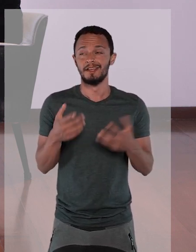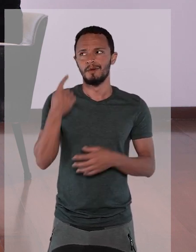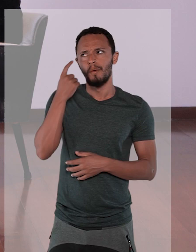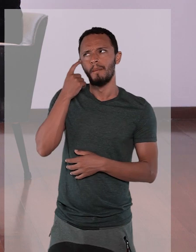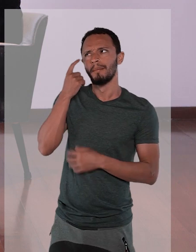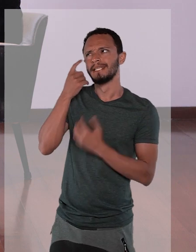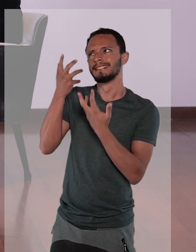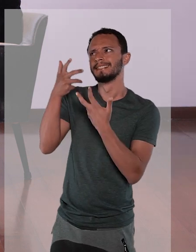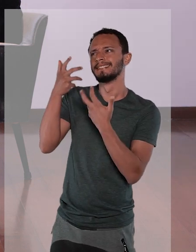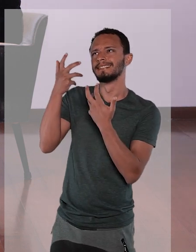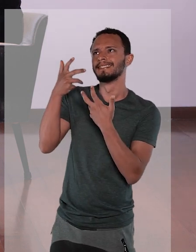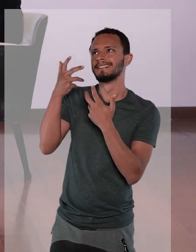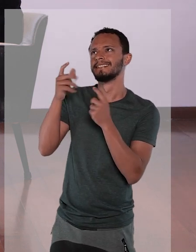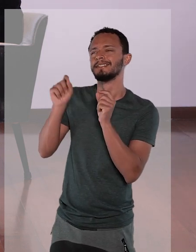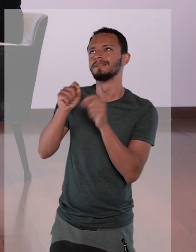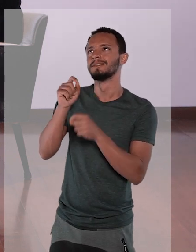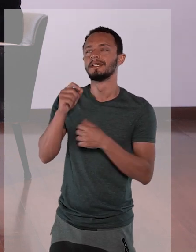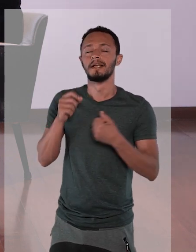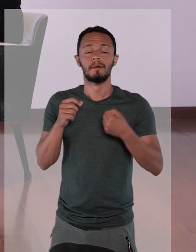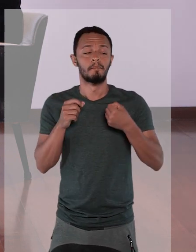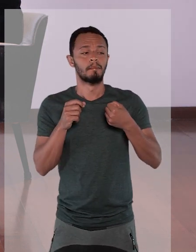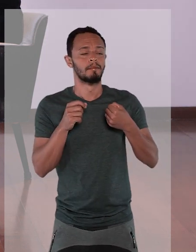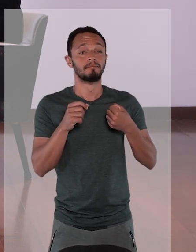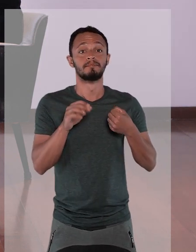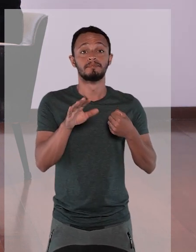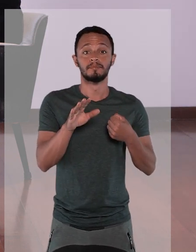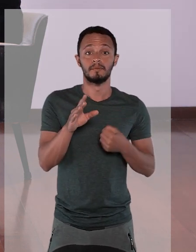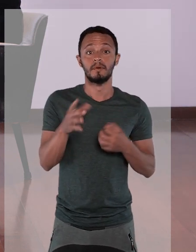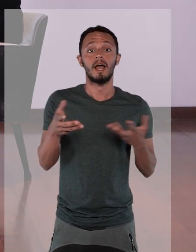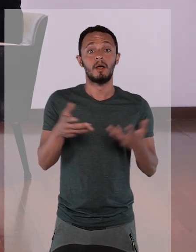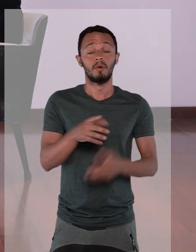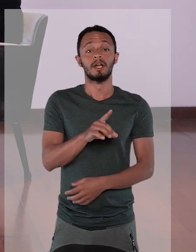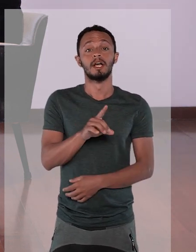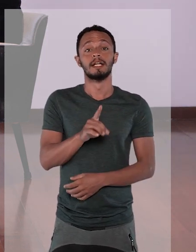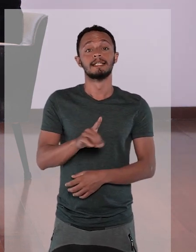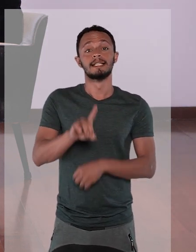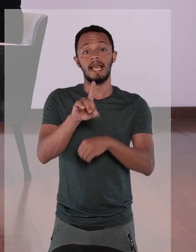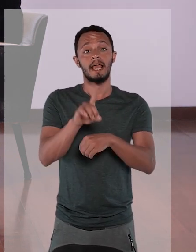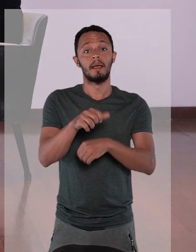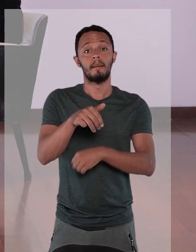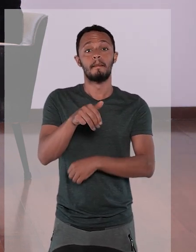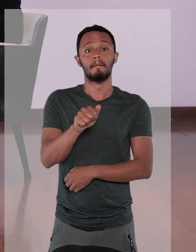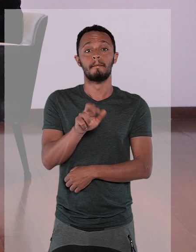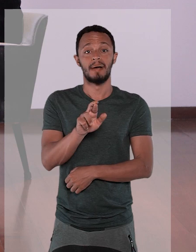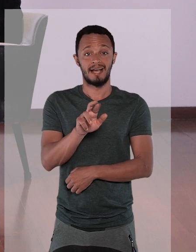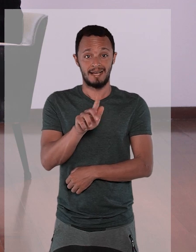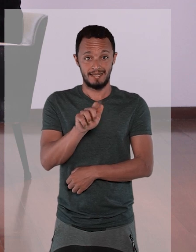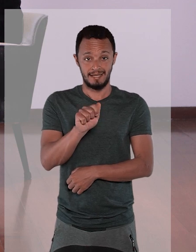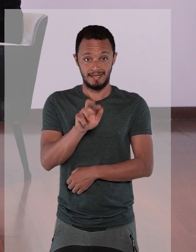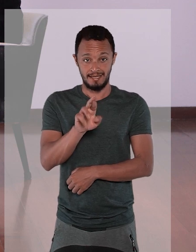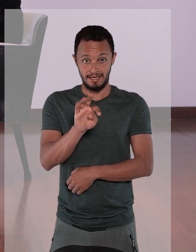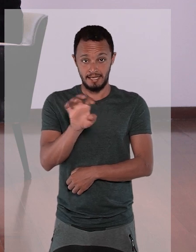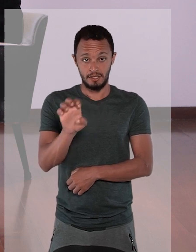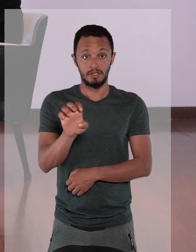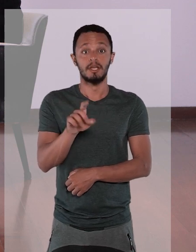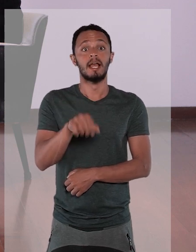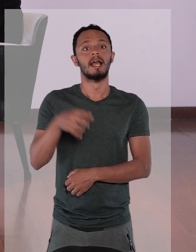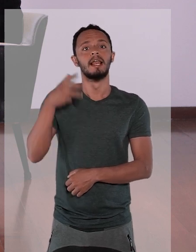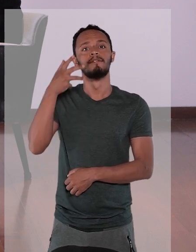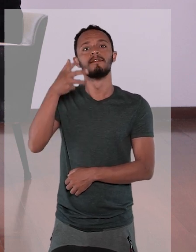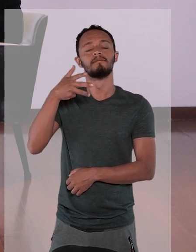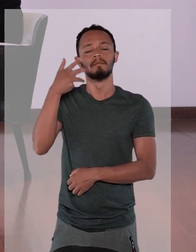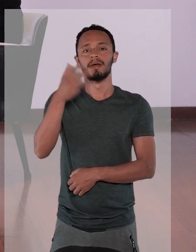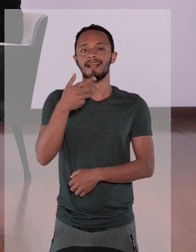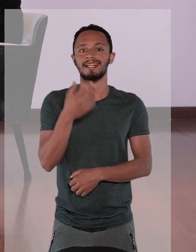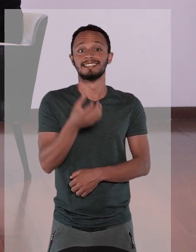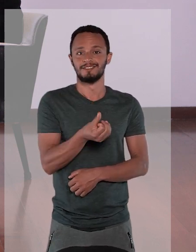aqui. Veja o microfone ali. Agora é o seguinte, a doutora Margarete Dalcomo vai falar aproximadamente durante 6 horas, numa breve palestra.